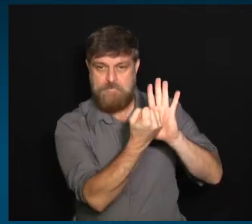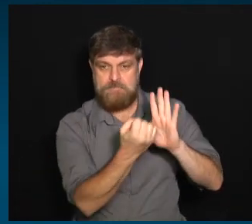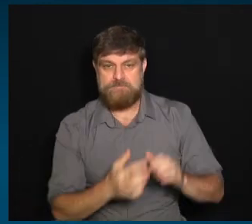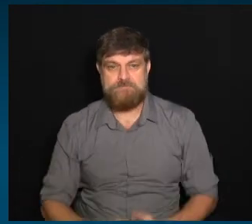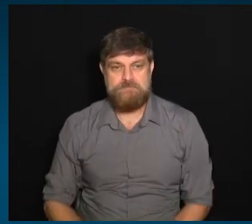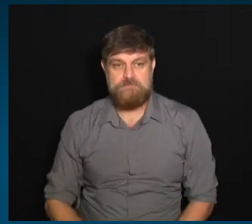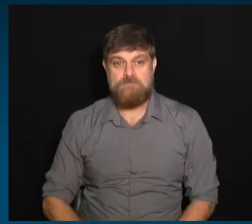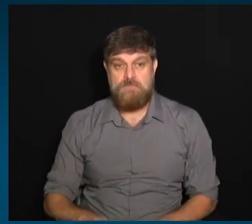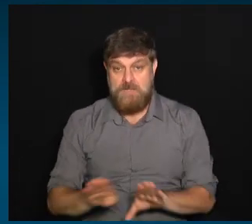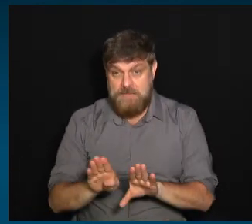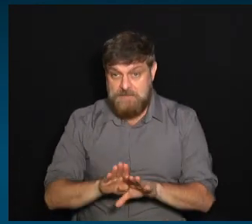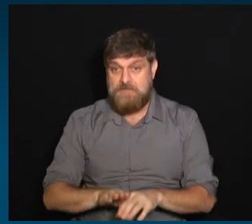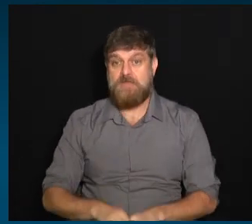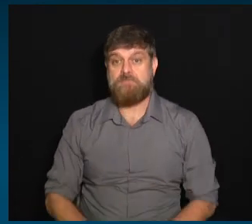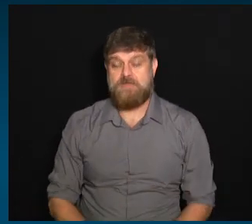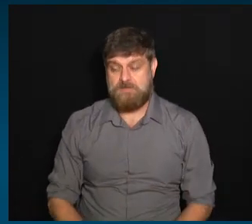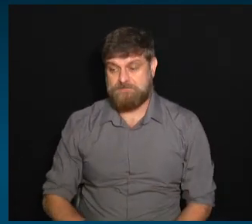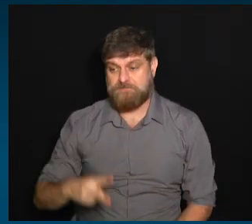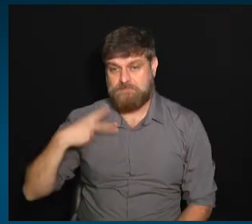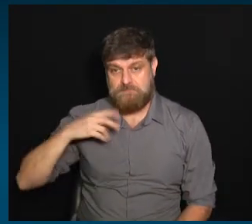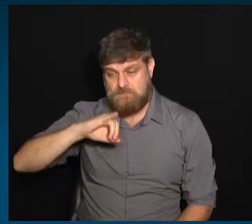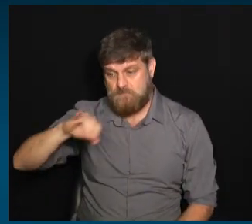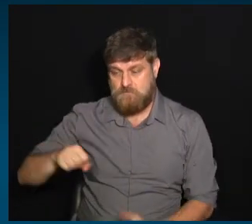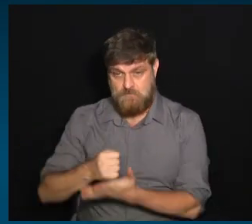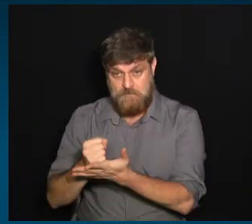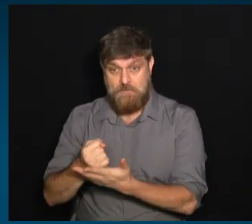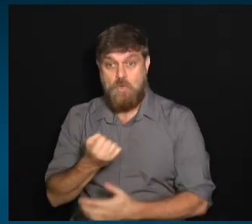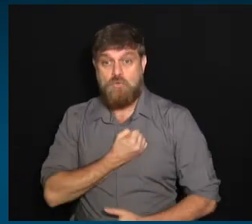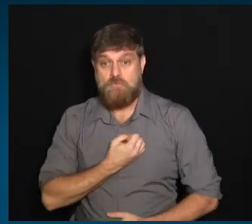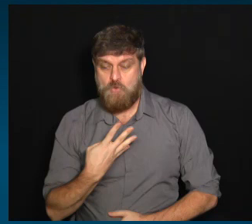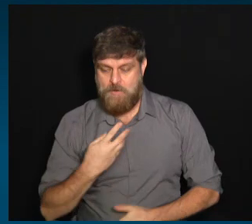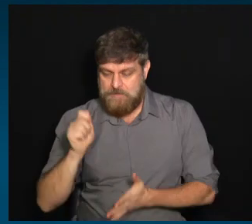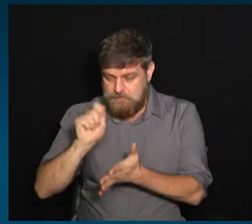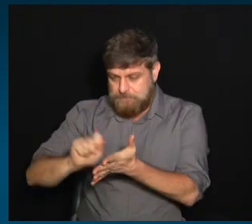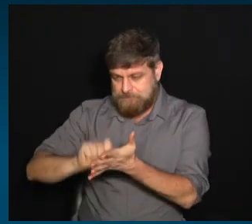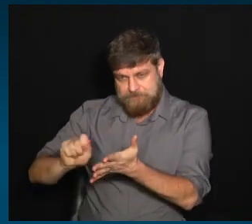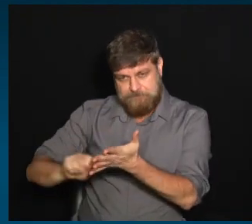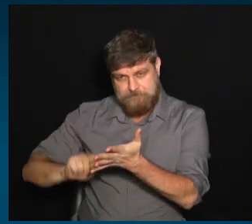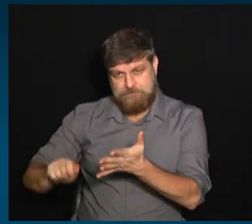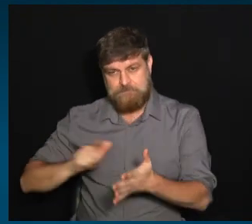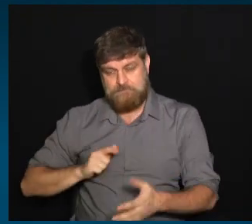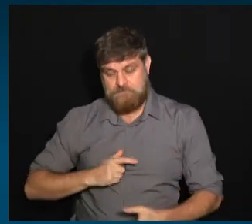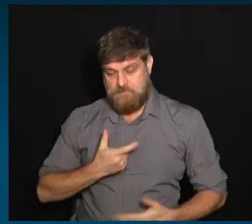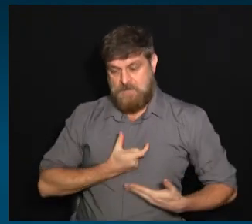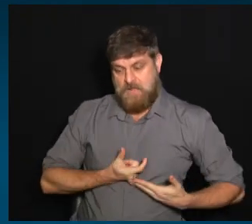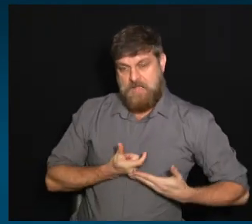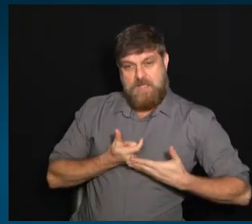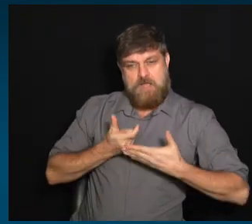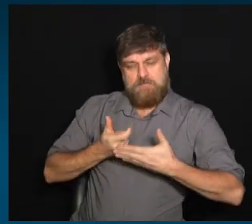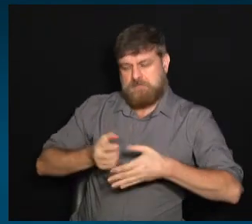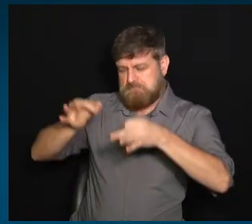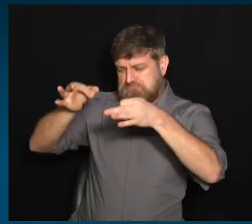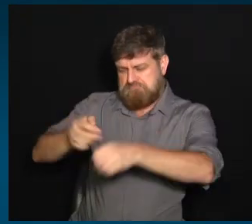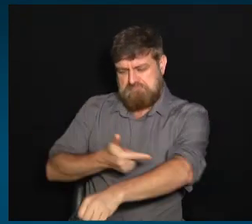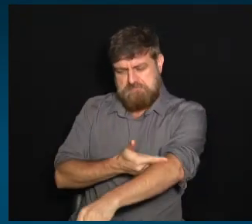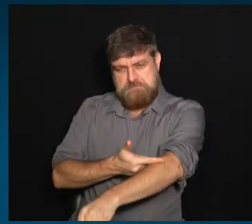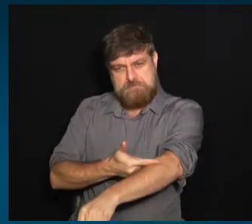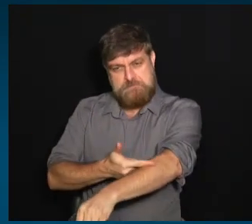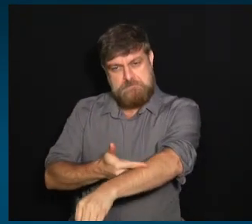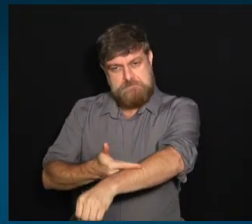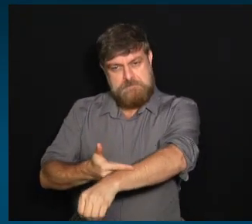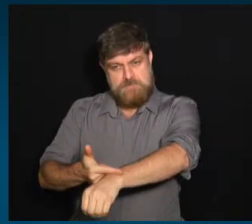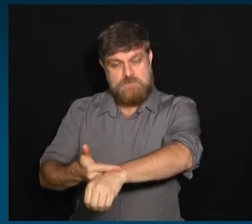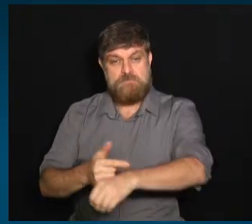Campinas. Também do vereador Jorge da Farmácia é o item 4 da pauta, que concede medalha Exemplo Digno General